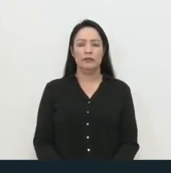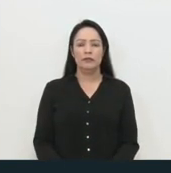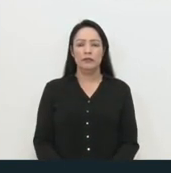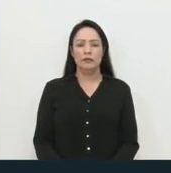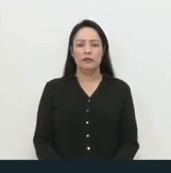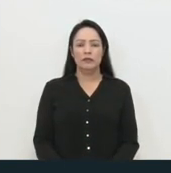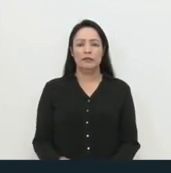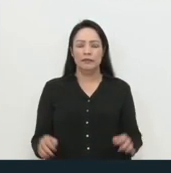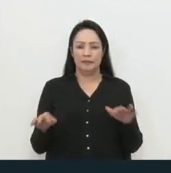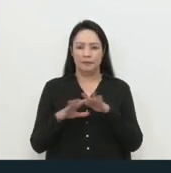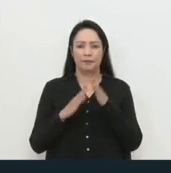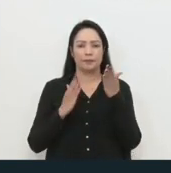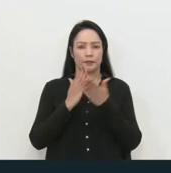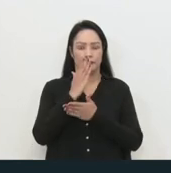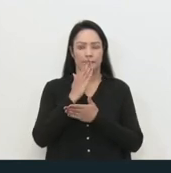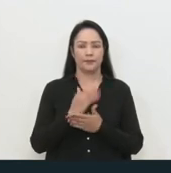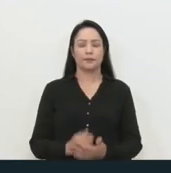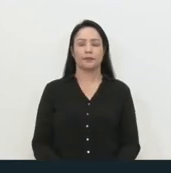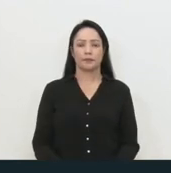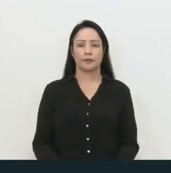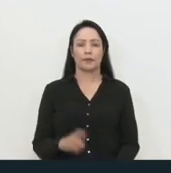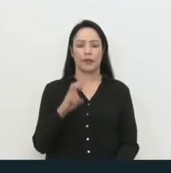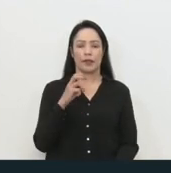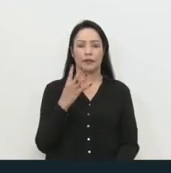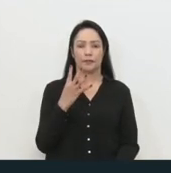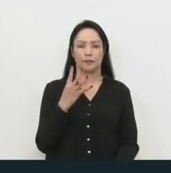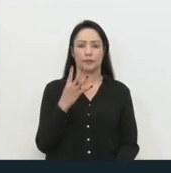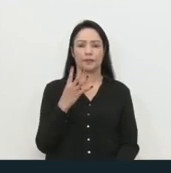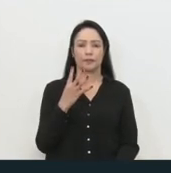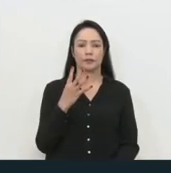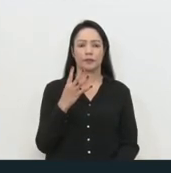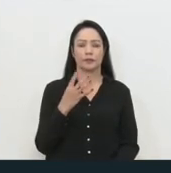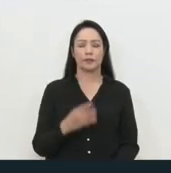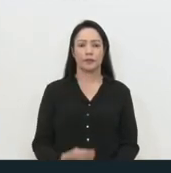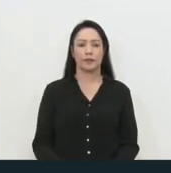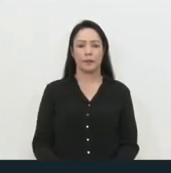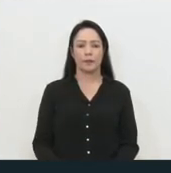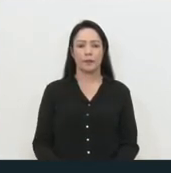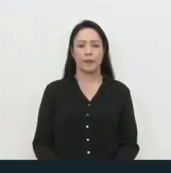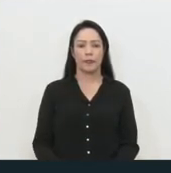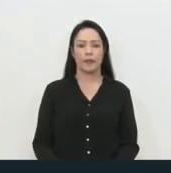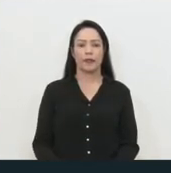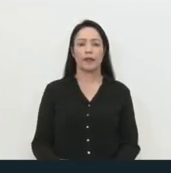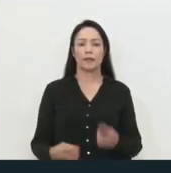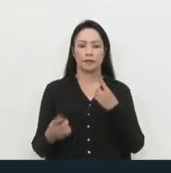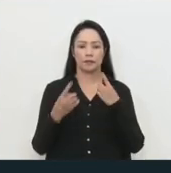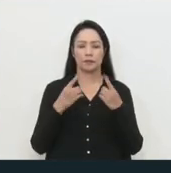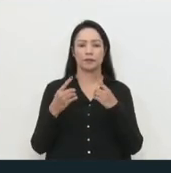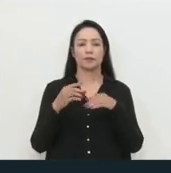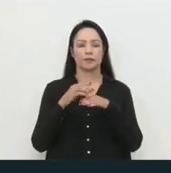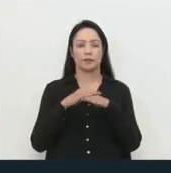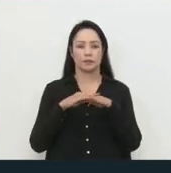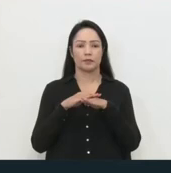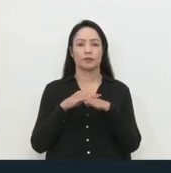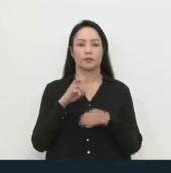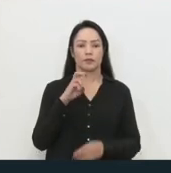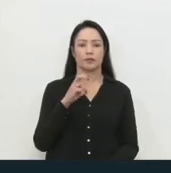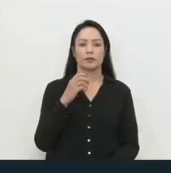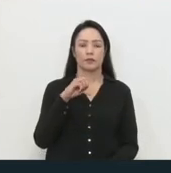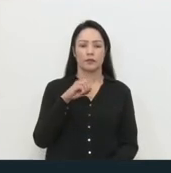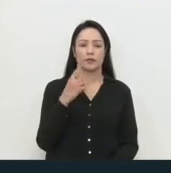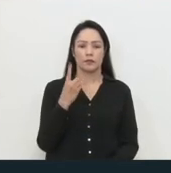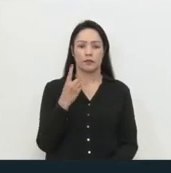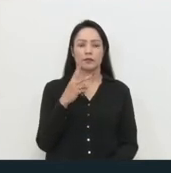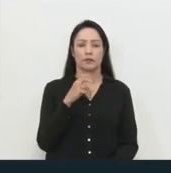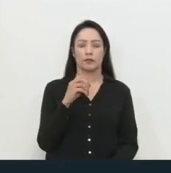encerrada a votação aprovada em caminhos e tem 54 item 54 leitura de inscrição e votação do requerimento 591/2023